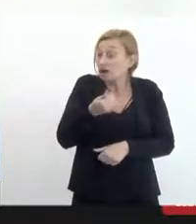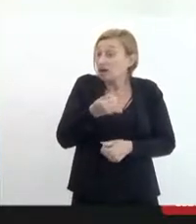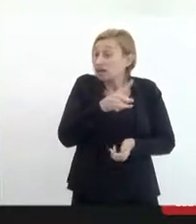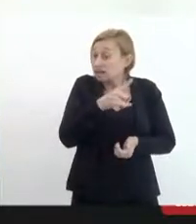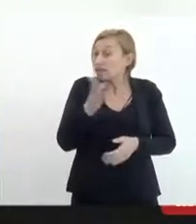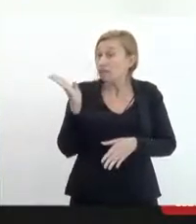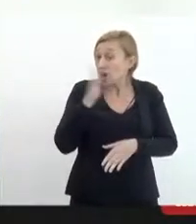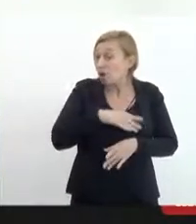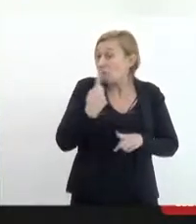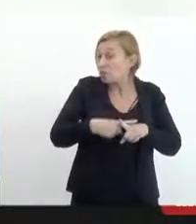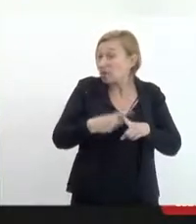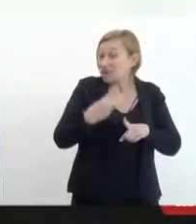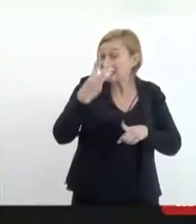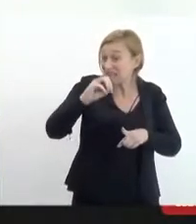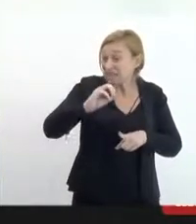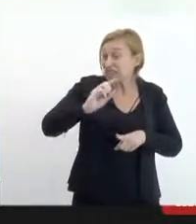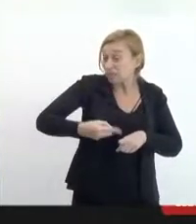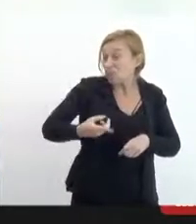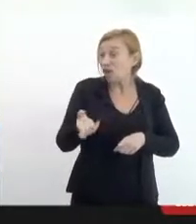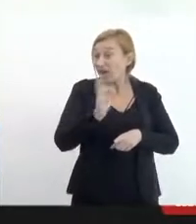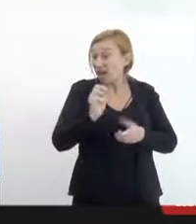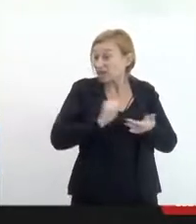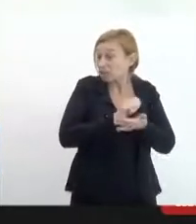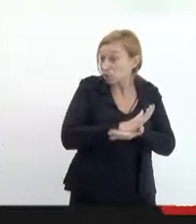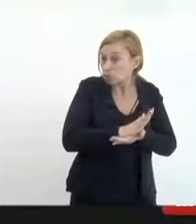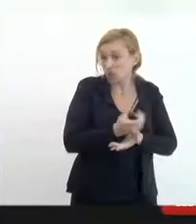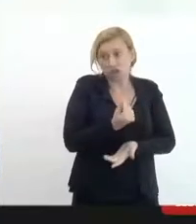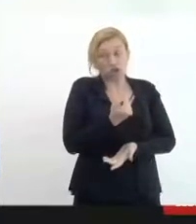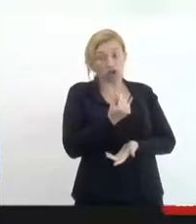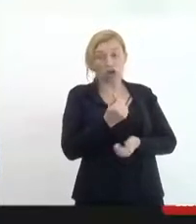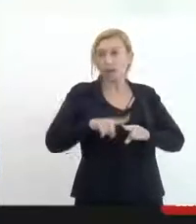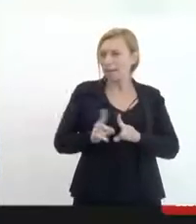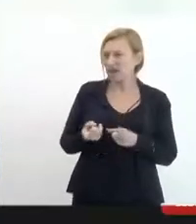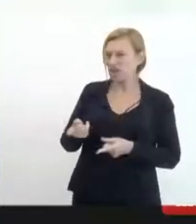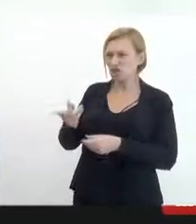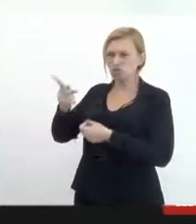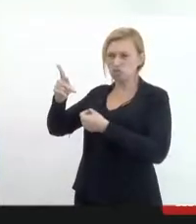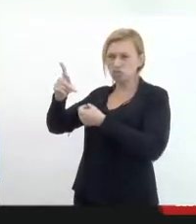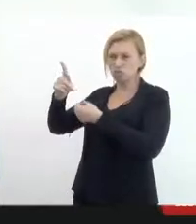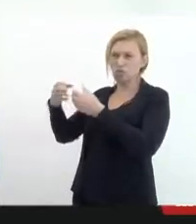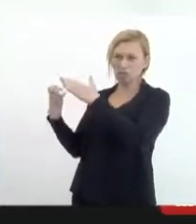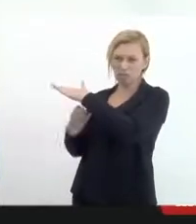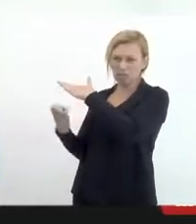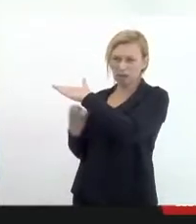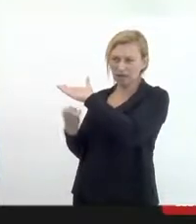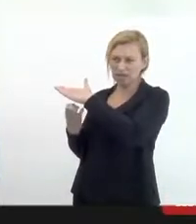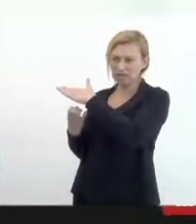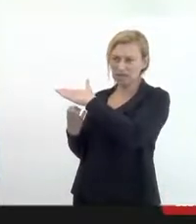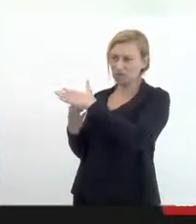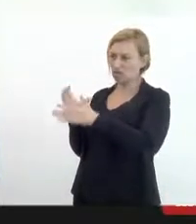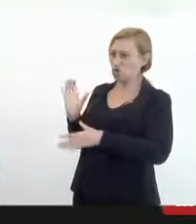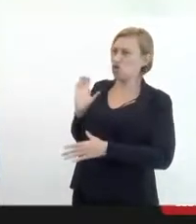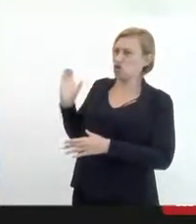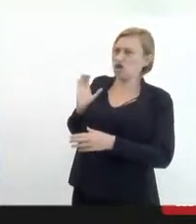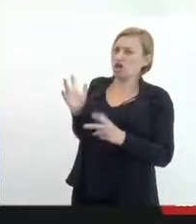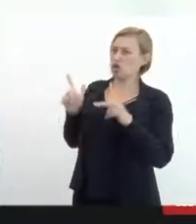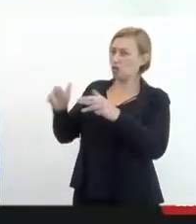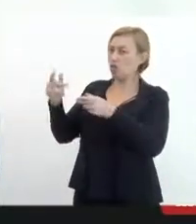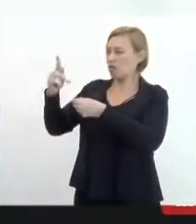é dinheiro. Mas para uma empresa de grande porte, como é o caso da Petrobras, não